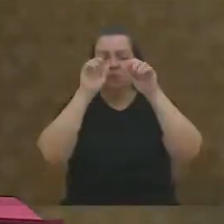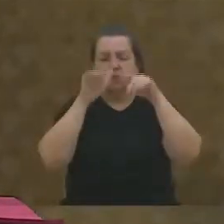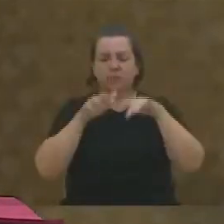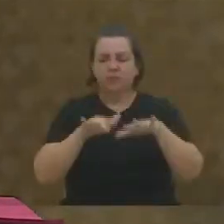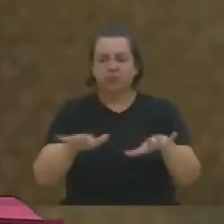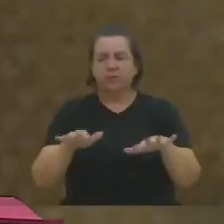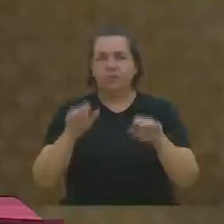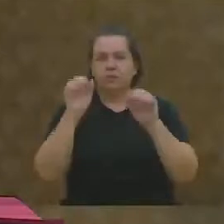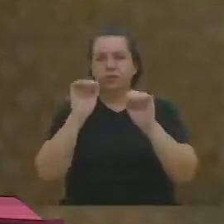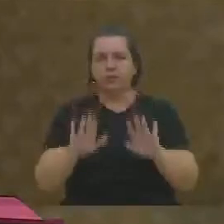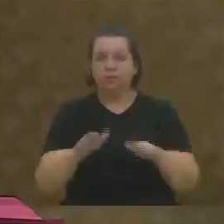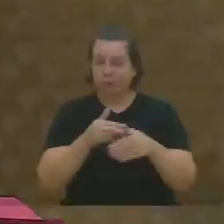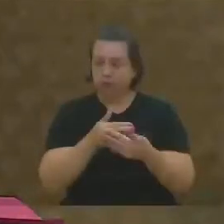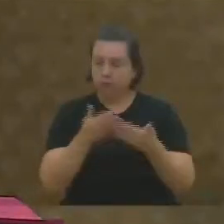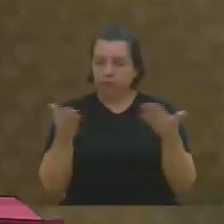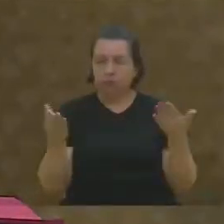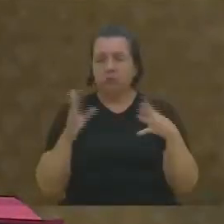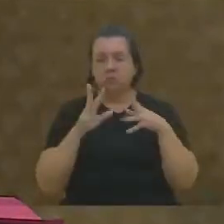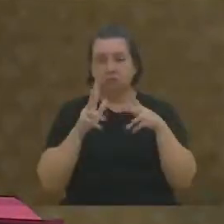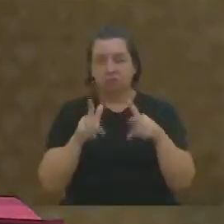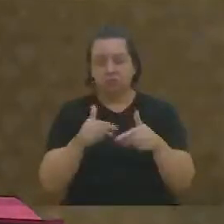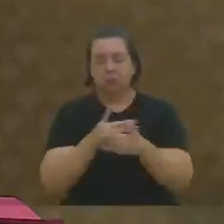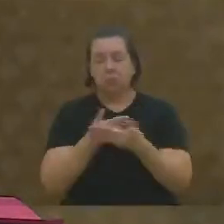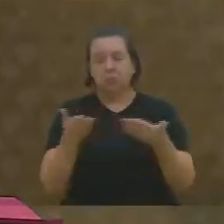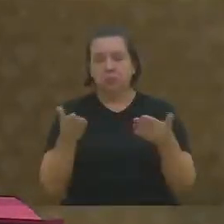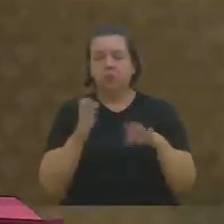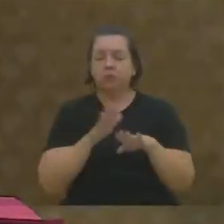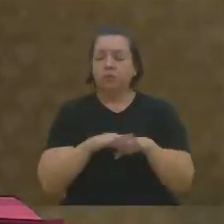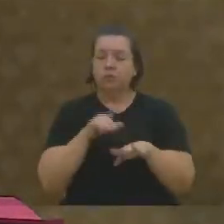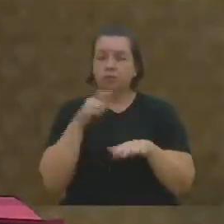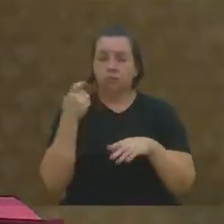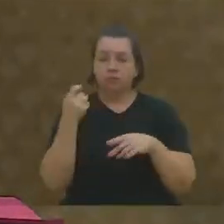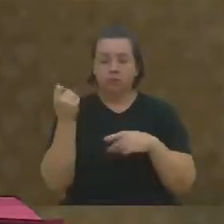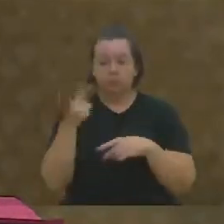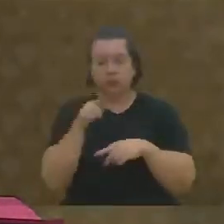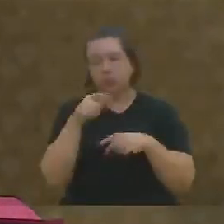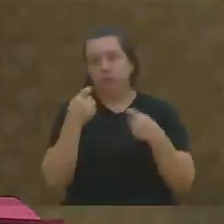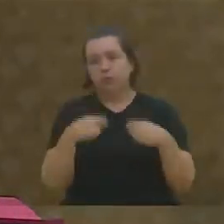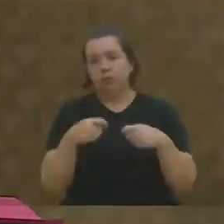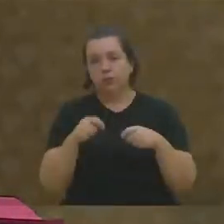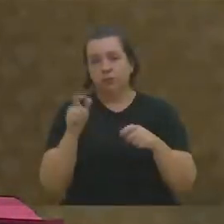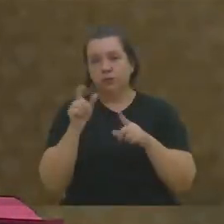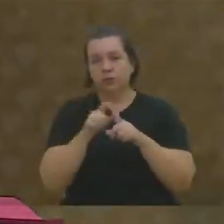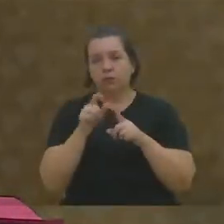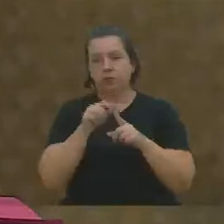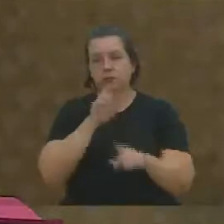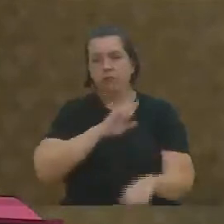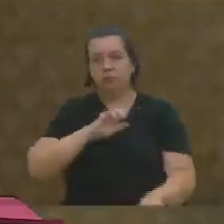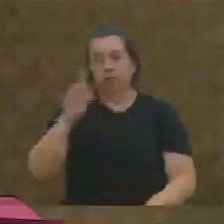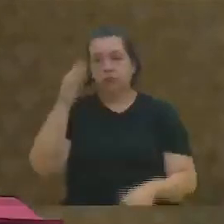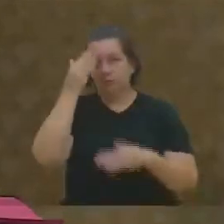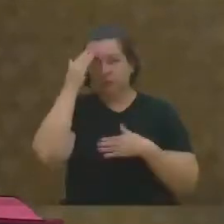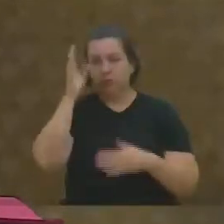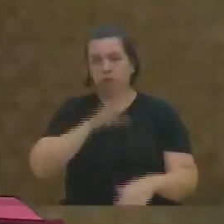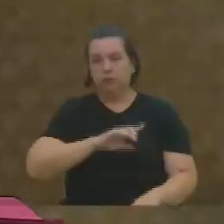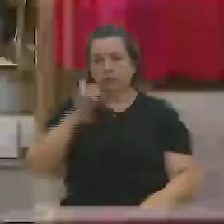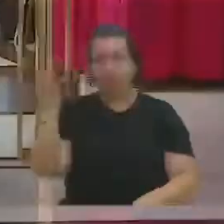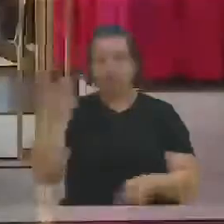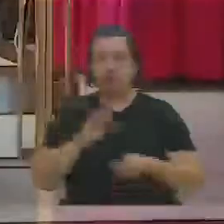a minha bênção sobre vós, muito além do necessário. Palavra do